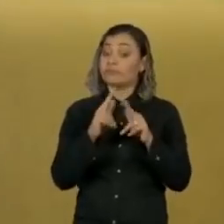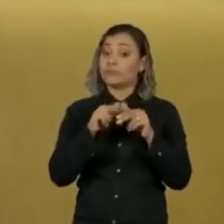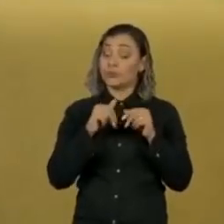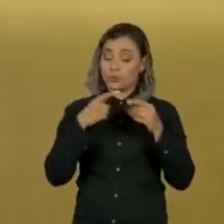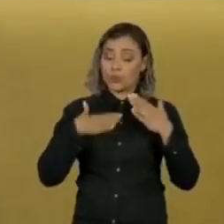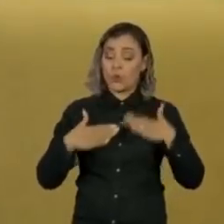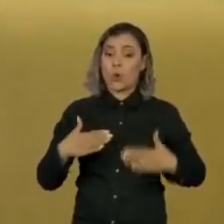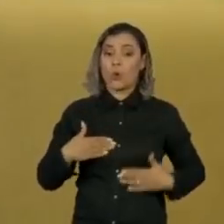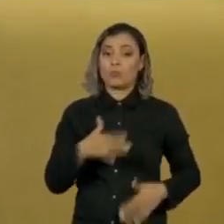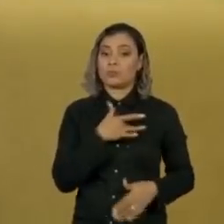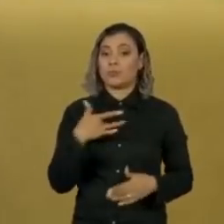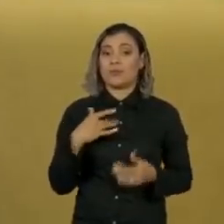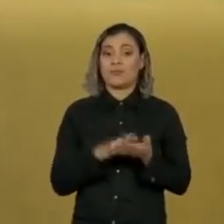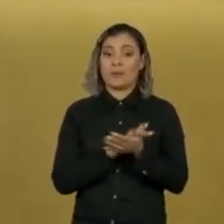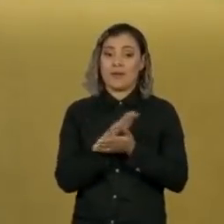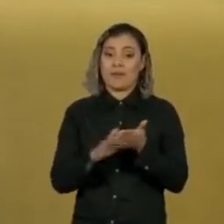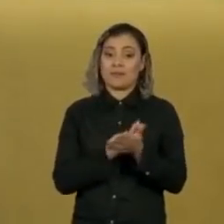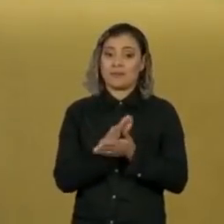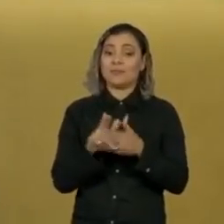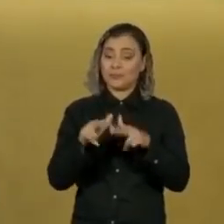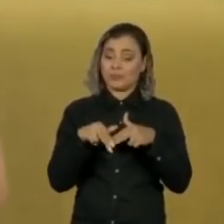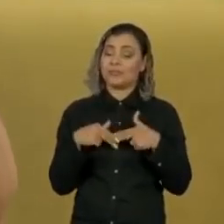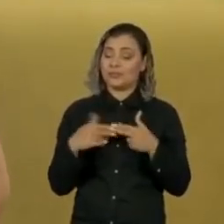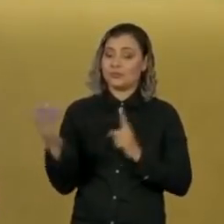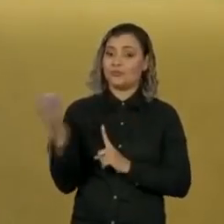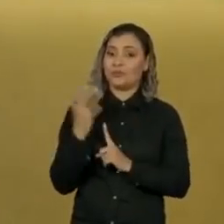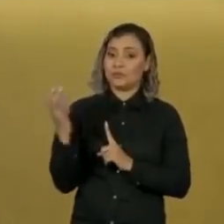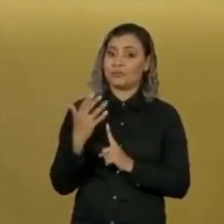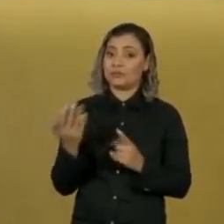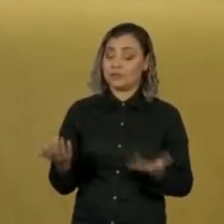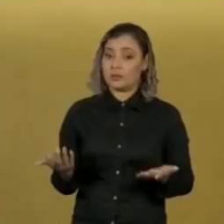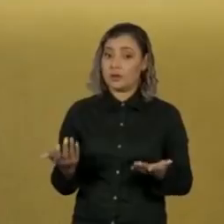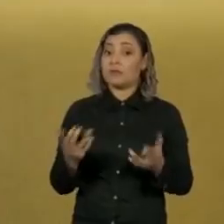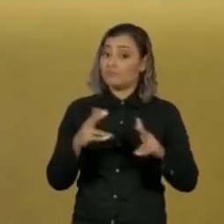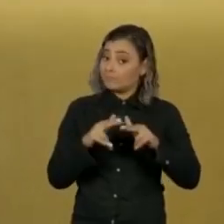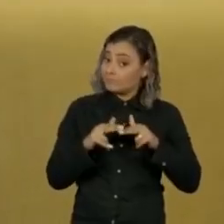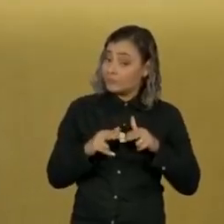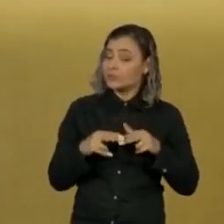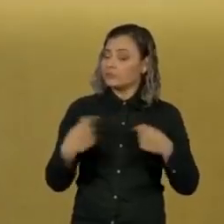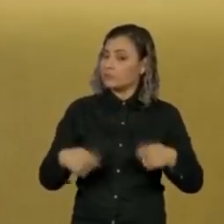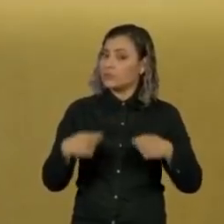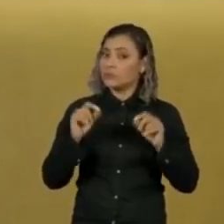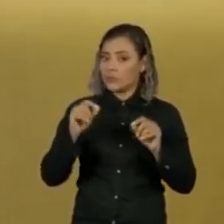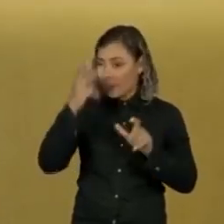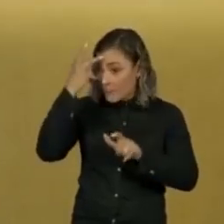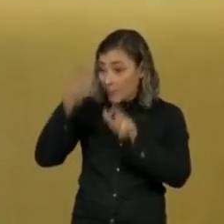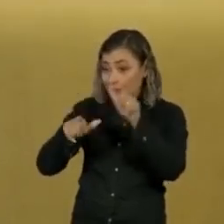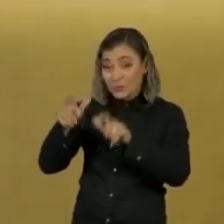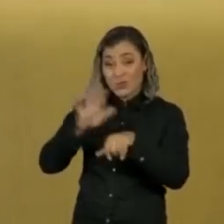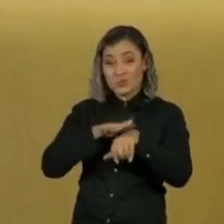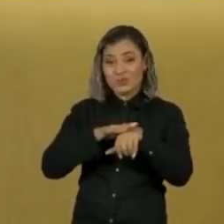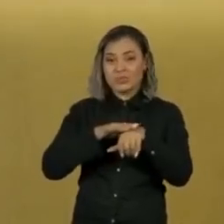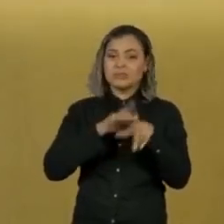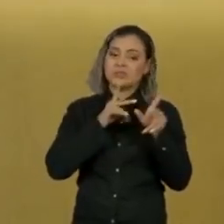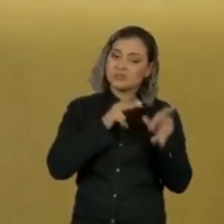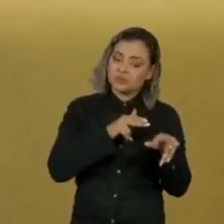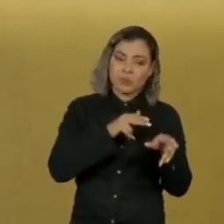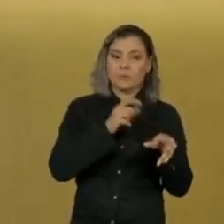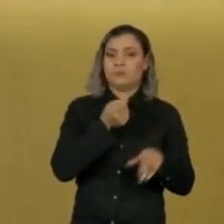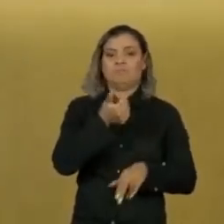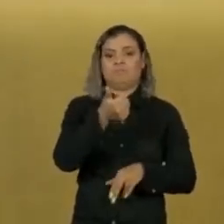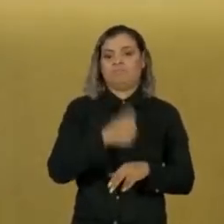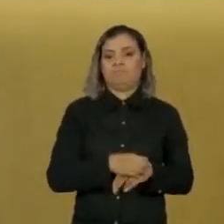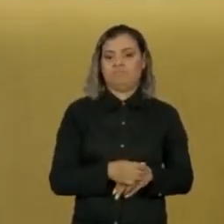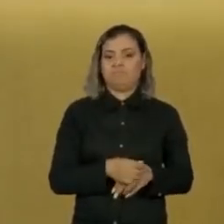organismo menos saudável e, portanto, a tendência dessa pessoa mais doente é dormir pior.